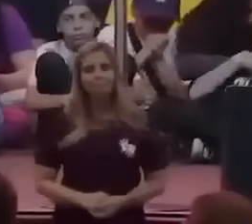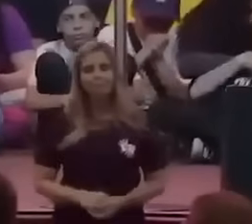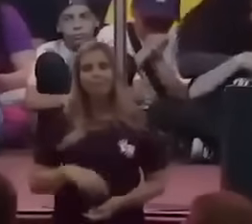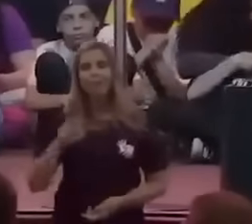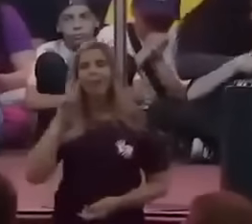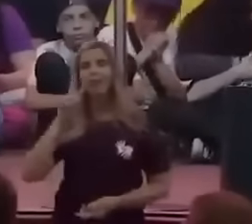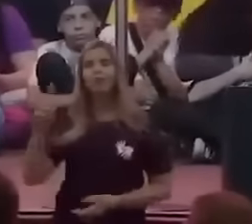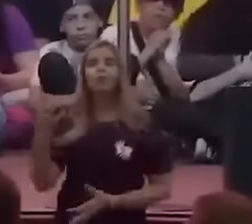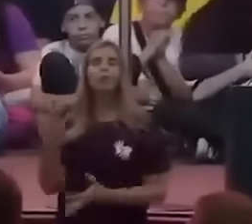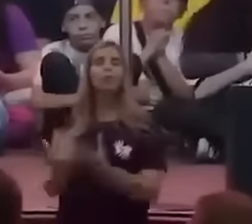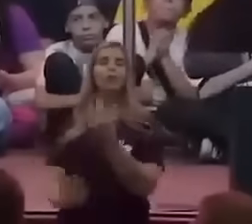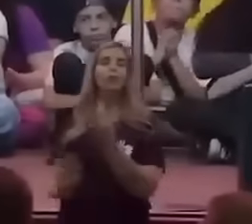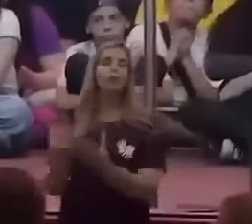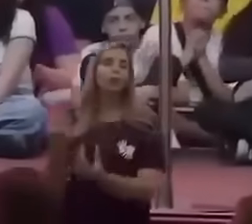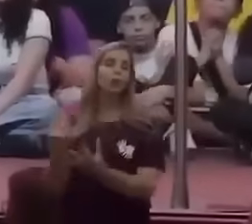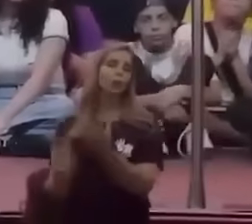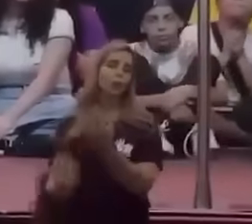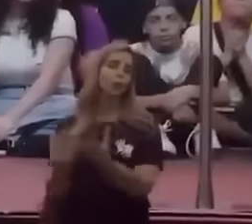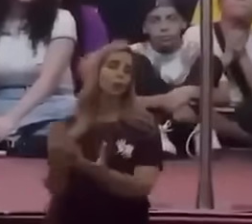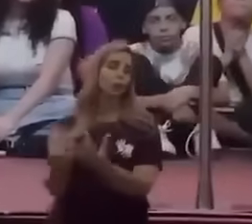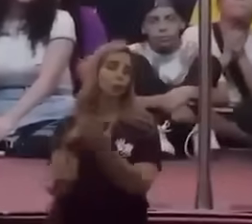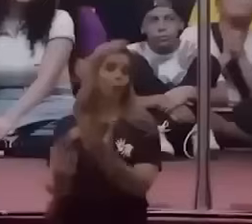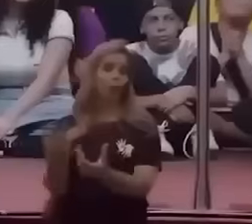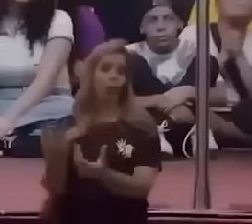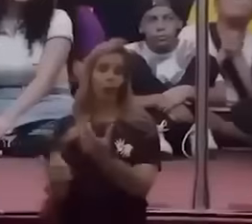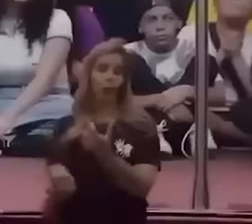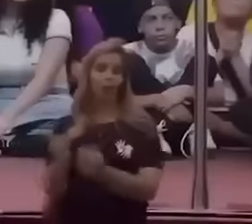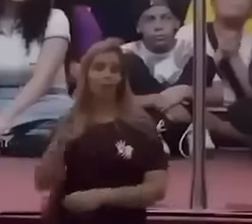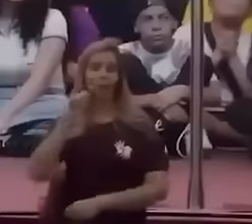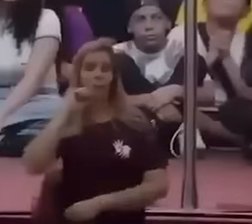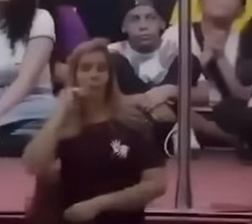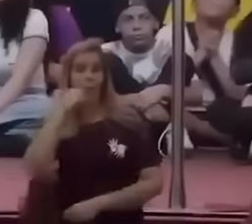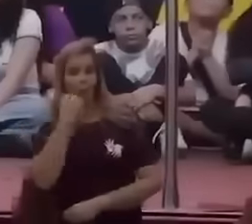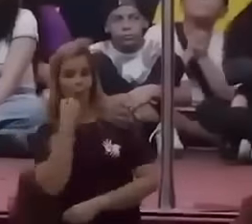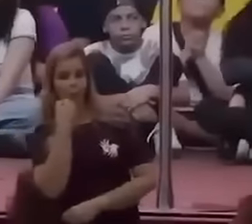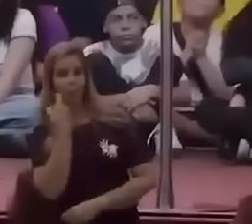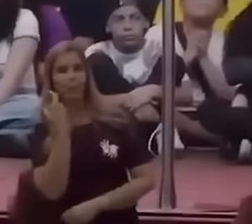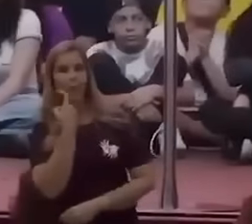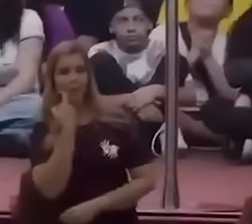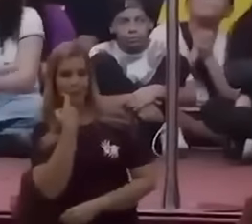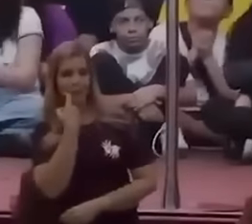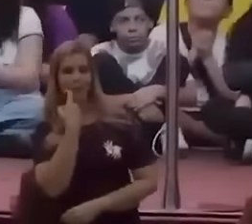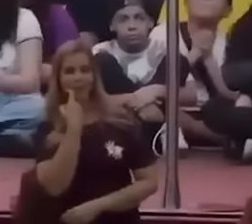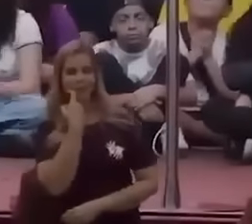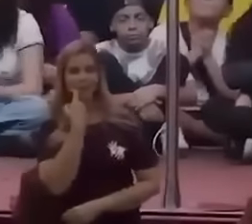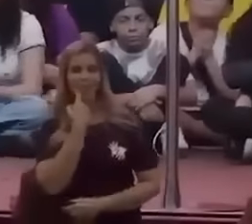ele vê um braseiro, com pão e com peixe.